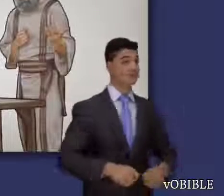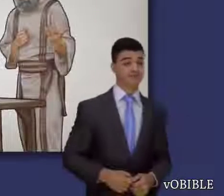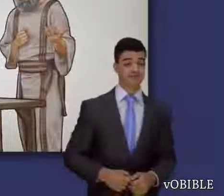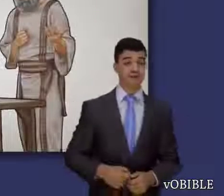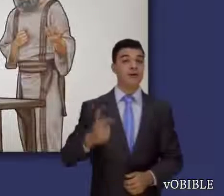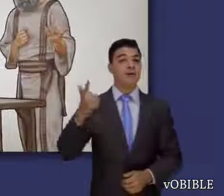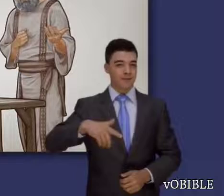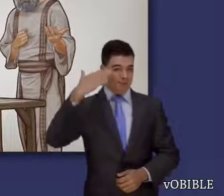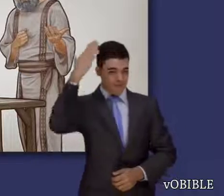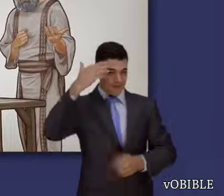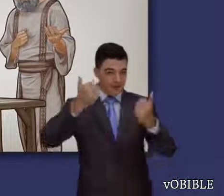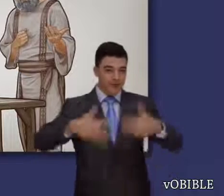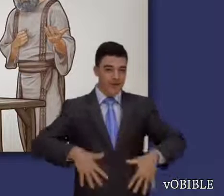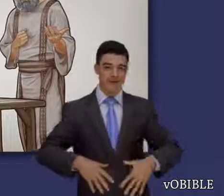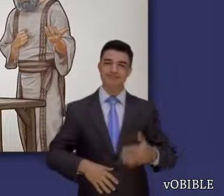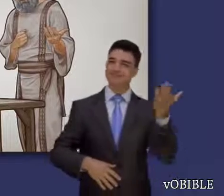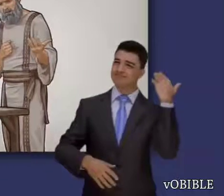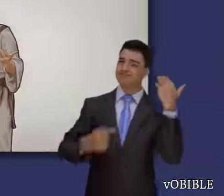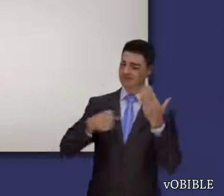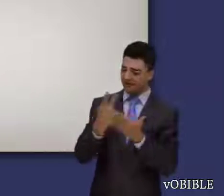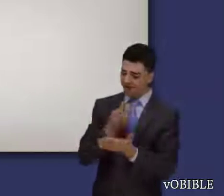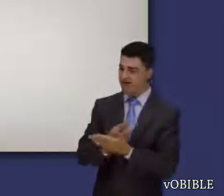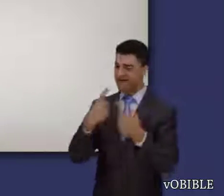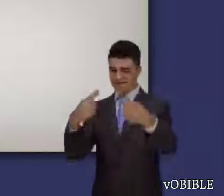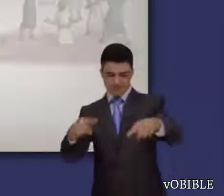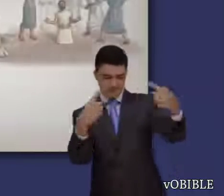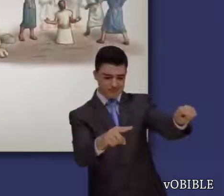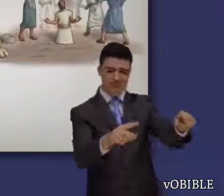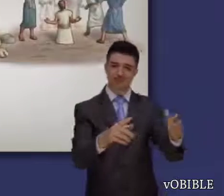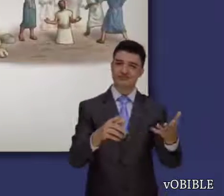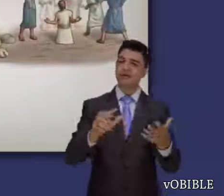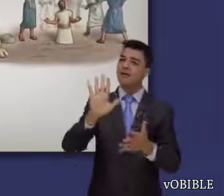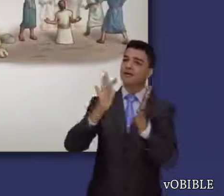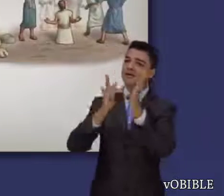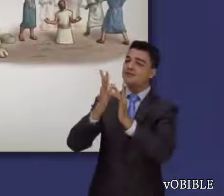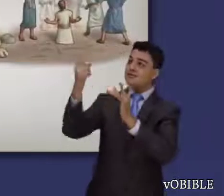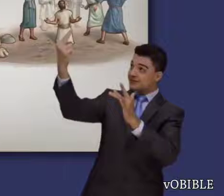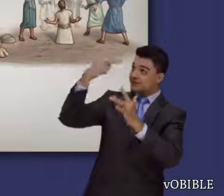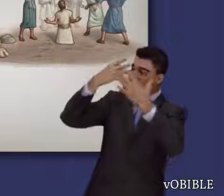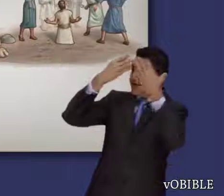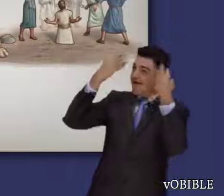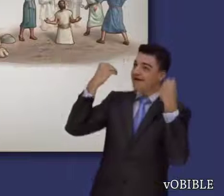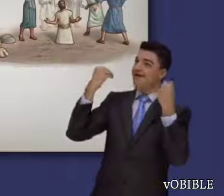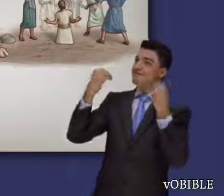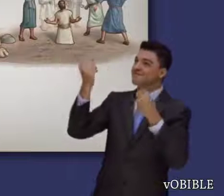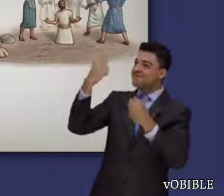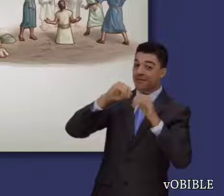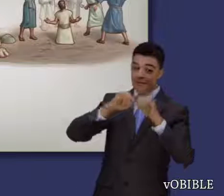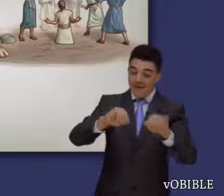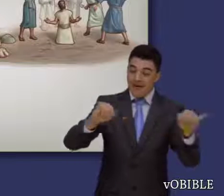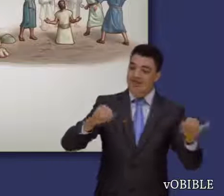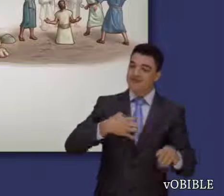pela grande misericórdia do Cristo. Mesmo Paulo tendo perseguido os cristãos, Jesus ainda o considerava como um